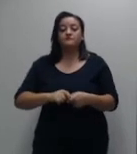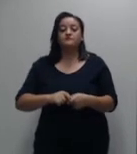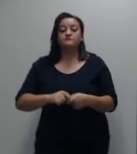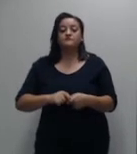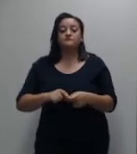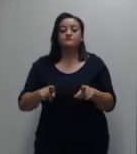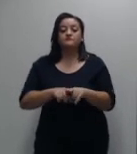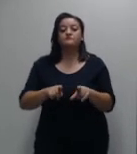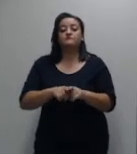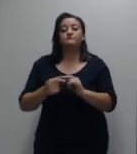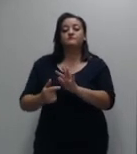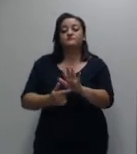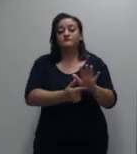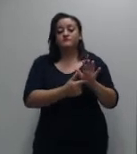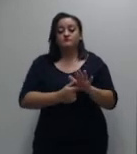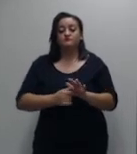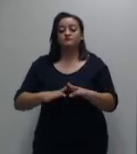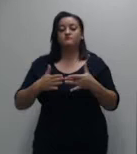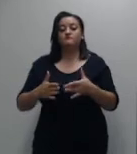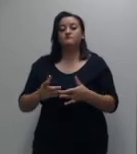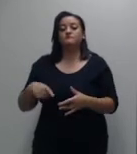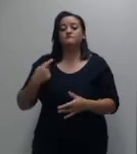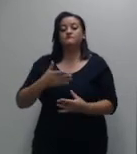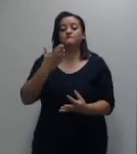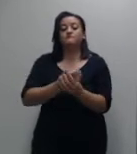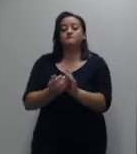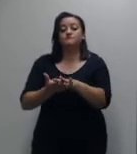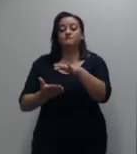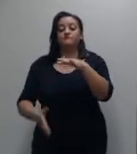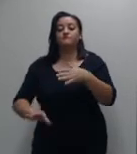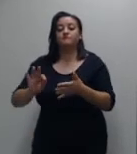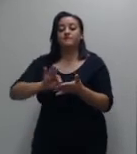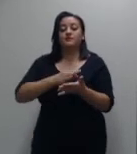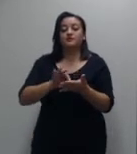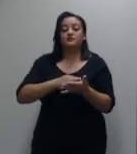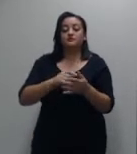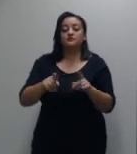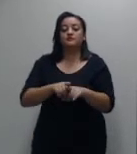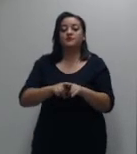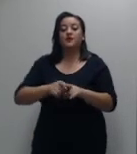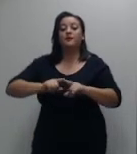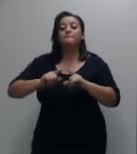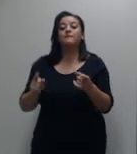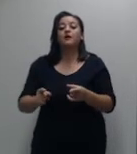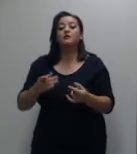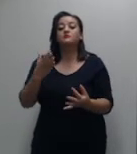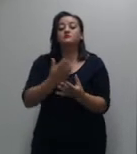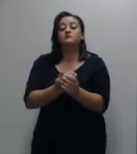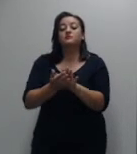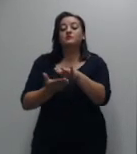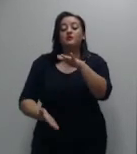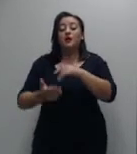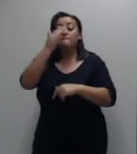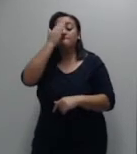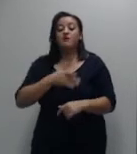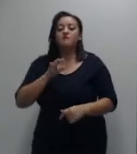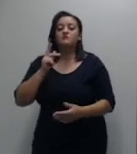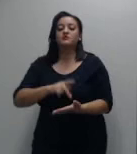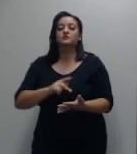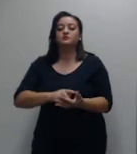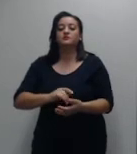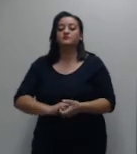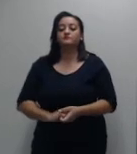de mostrar um estamos apesar de estar escrito nas peças mas muito estão nos autos a prova sentido a prova